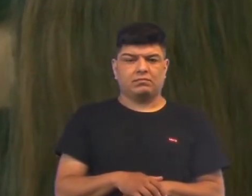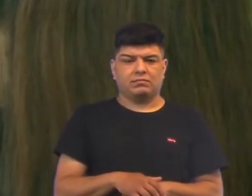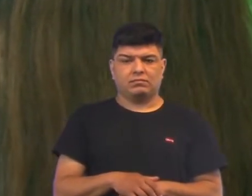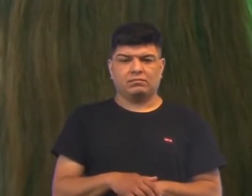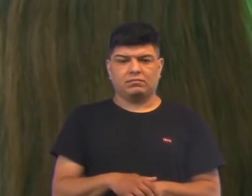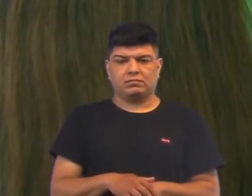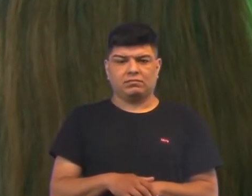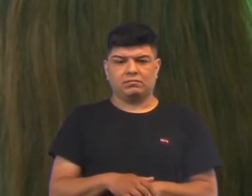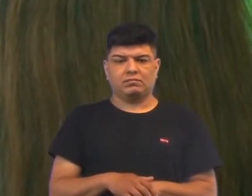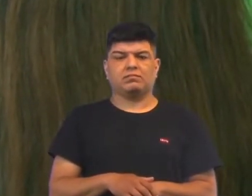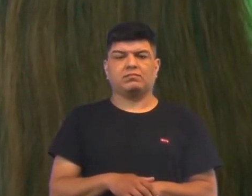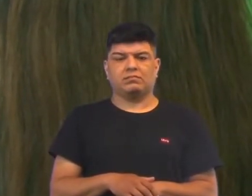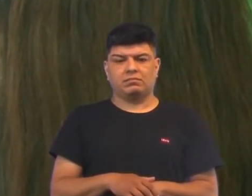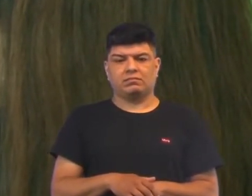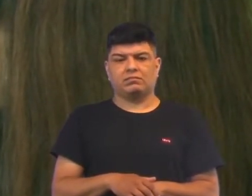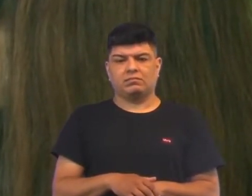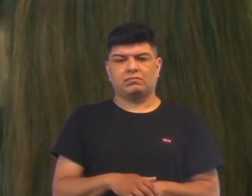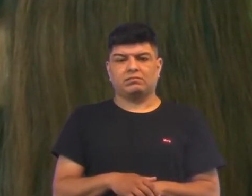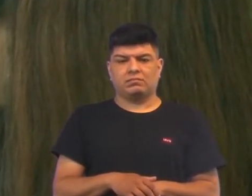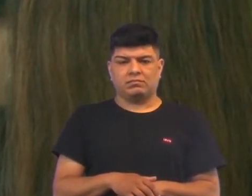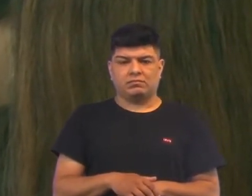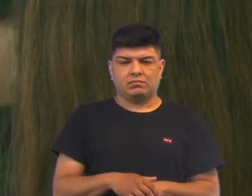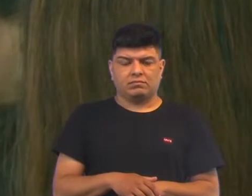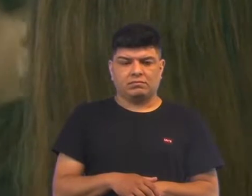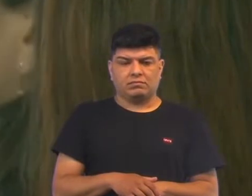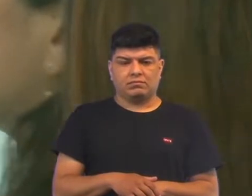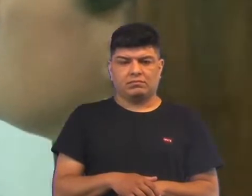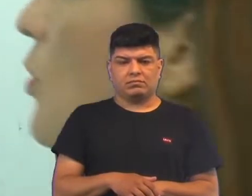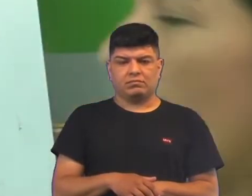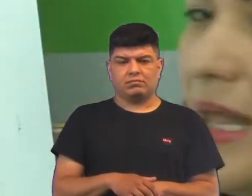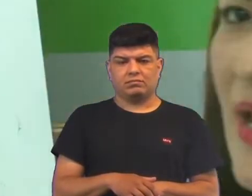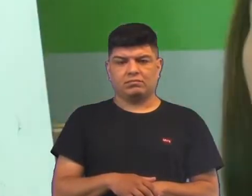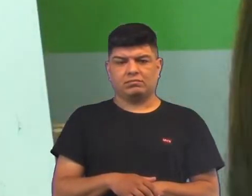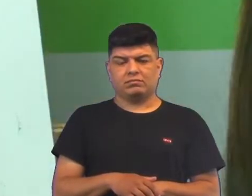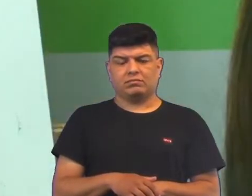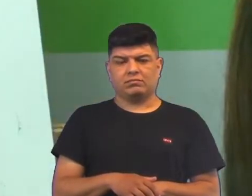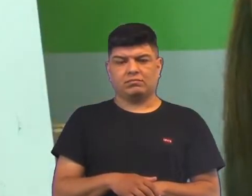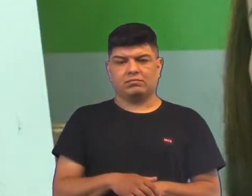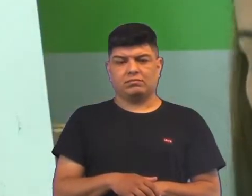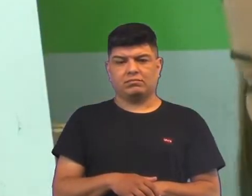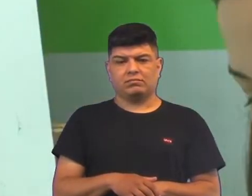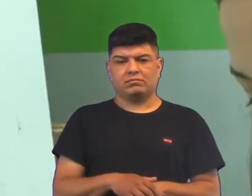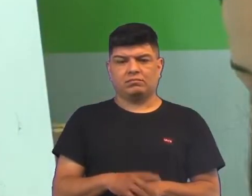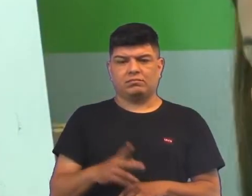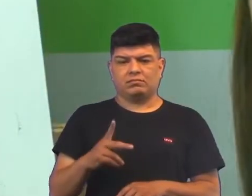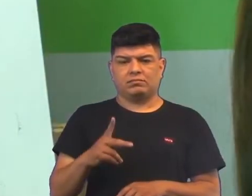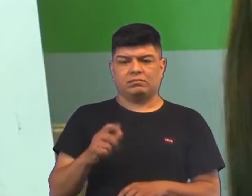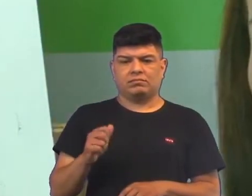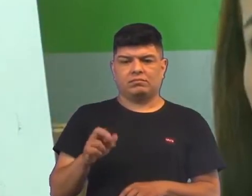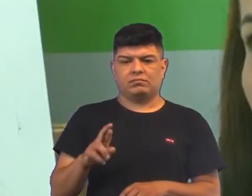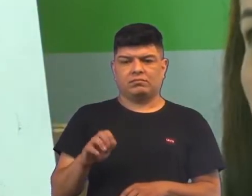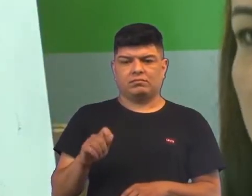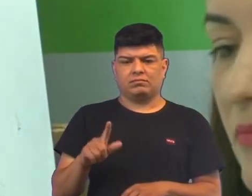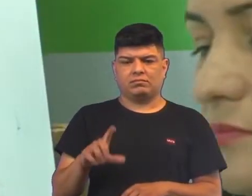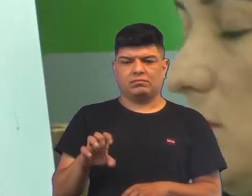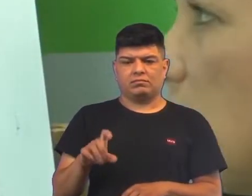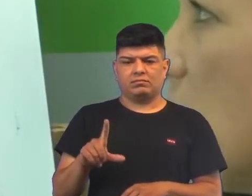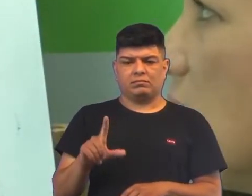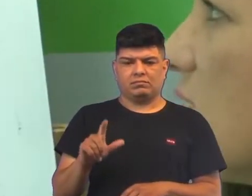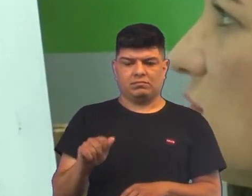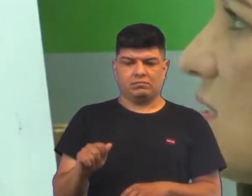e pegar essa reta, ó, e perguntar se elas são paralelas, elas andam uma ao lado da outra,